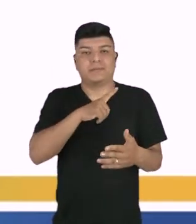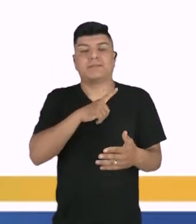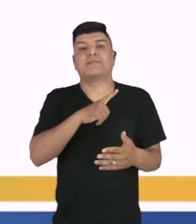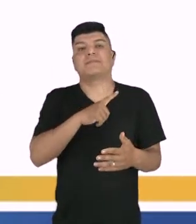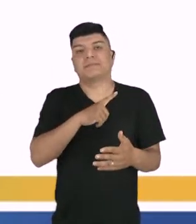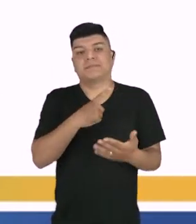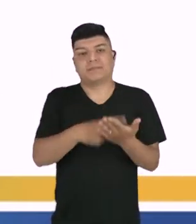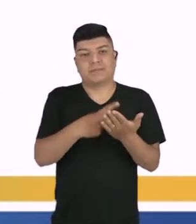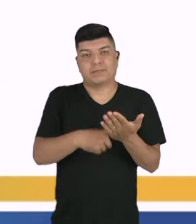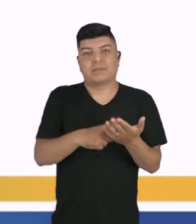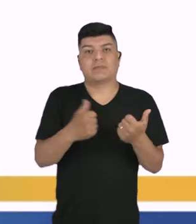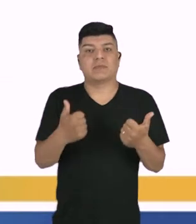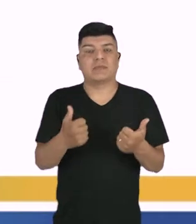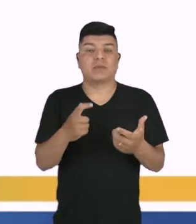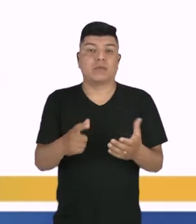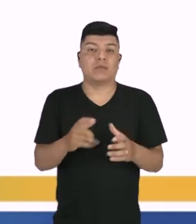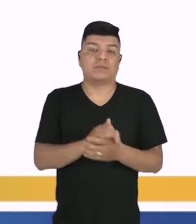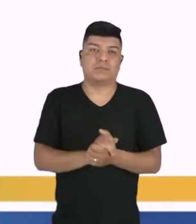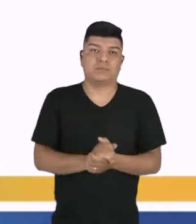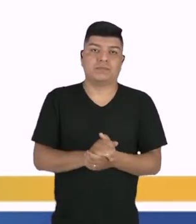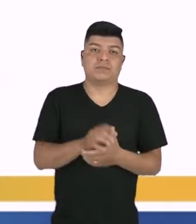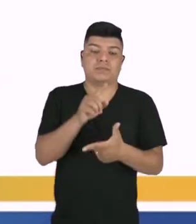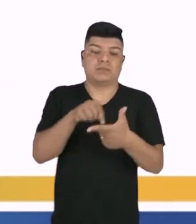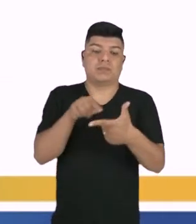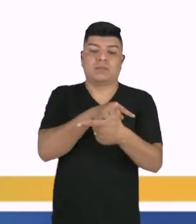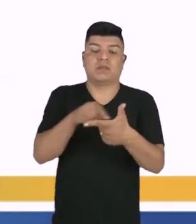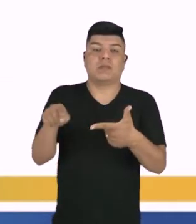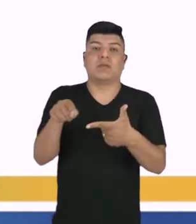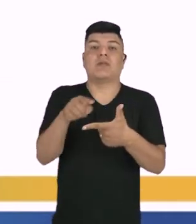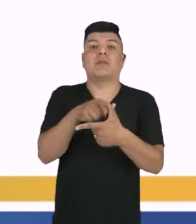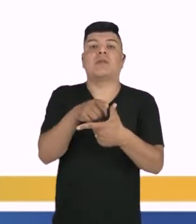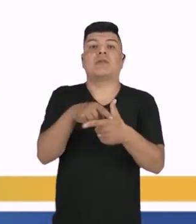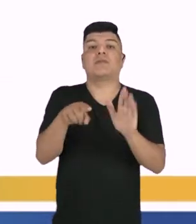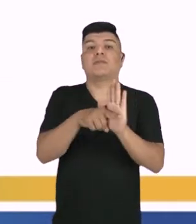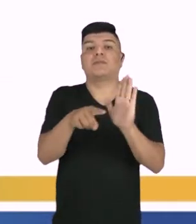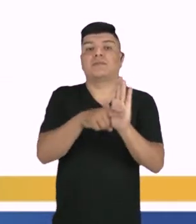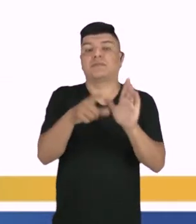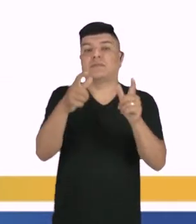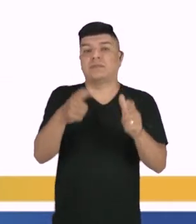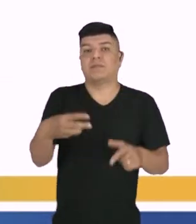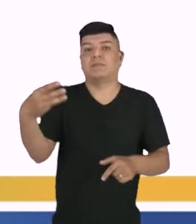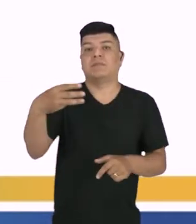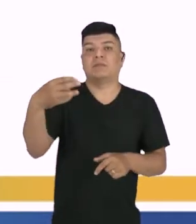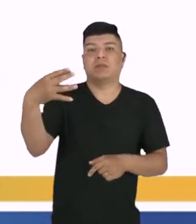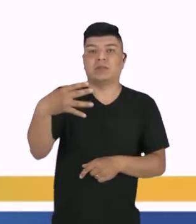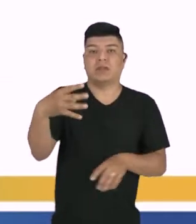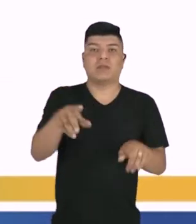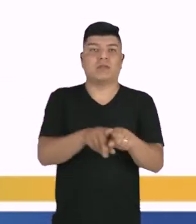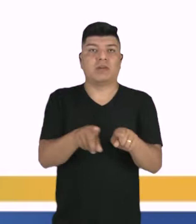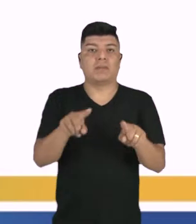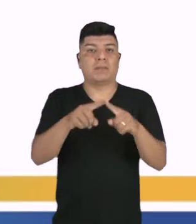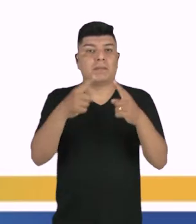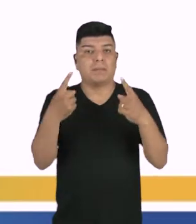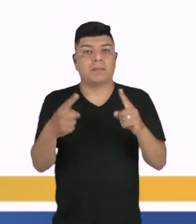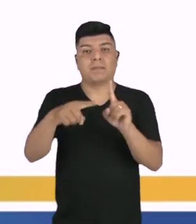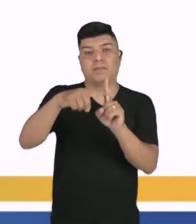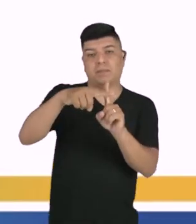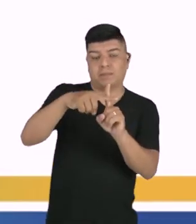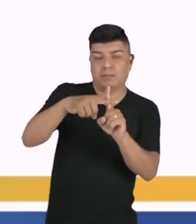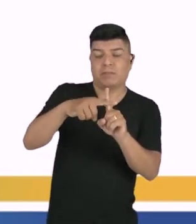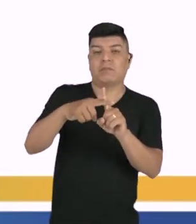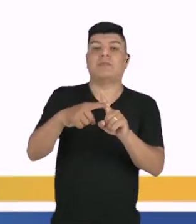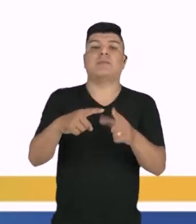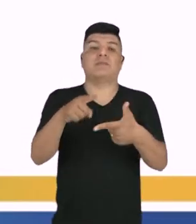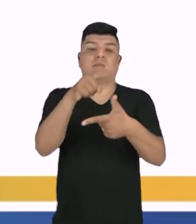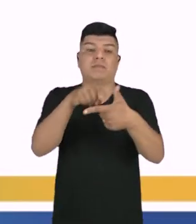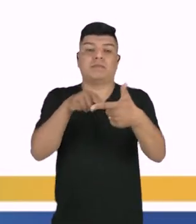nós temos essa combinação? O seno negativo nós temos no terceiro e quarto. Mais o